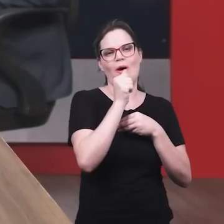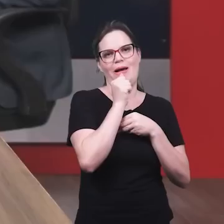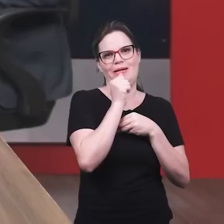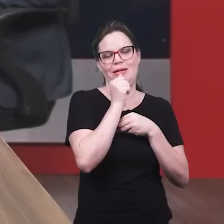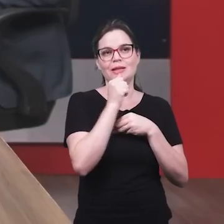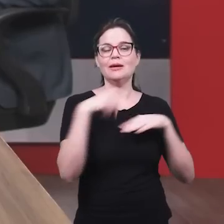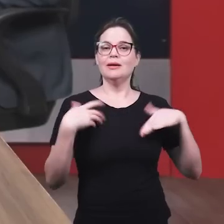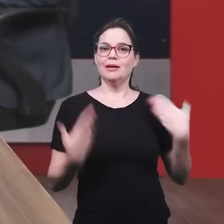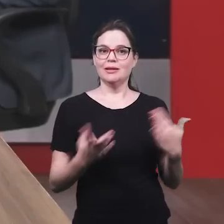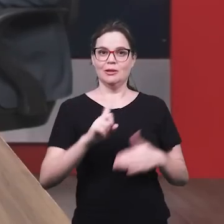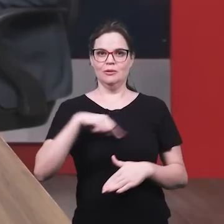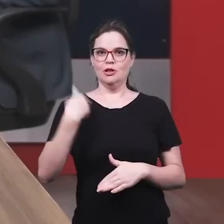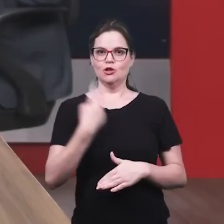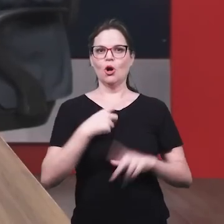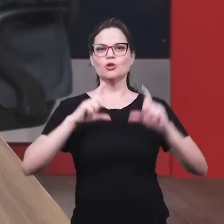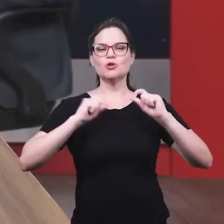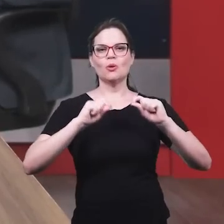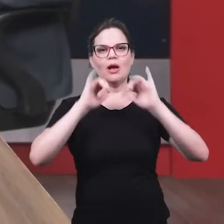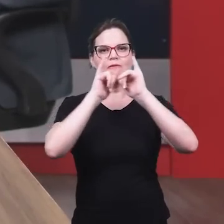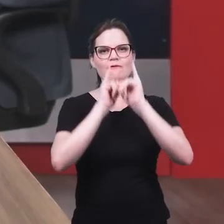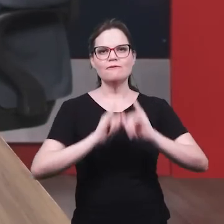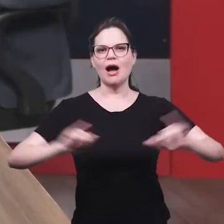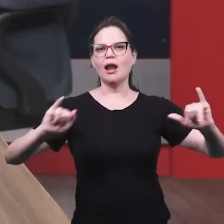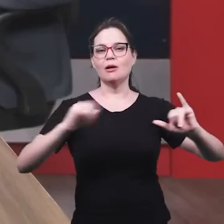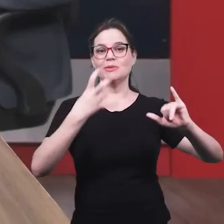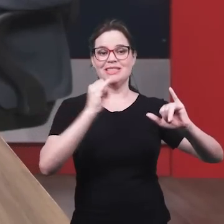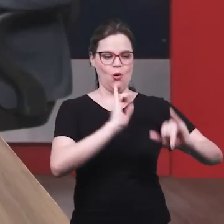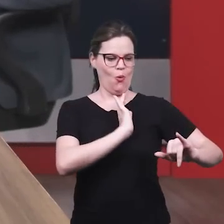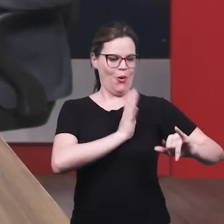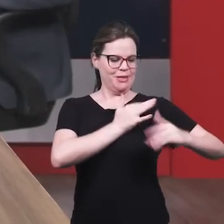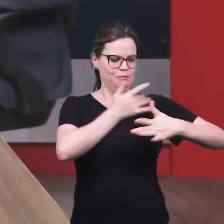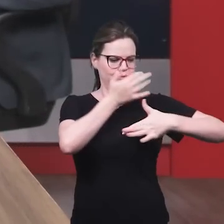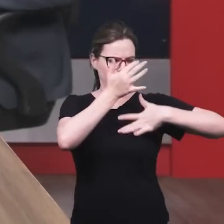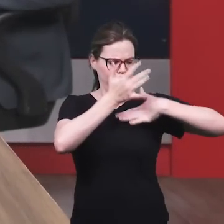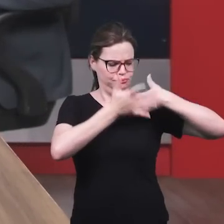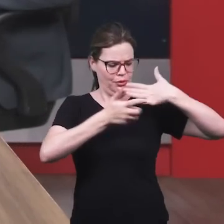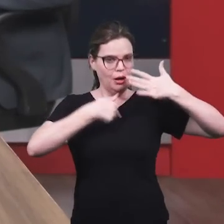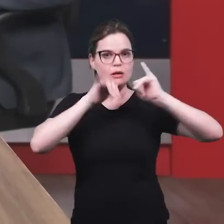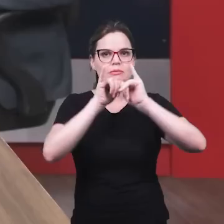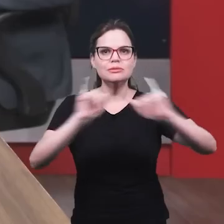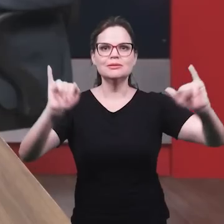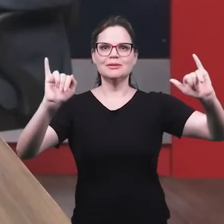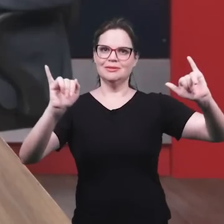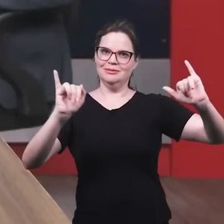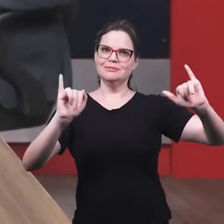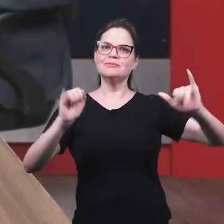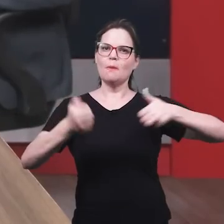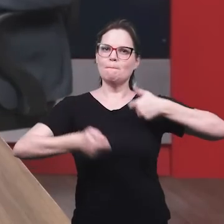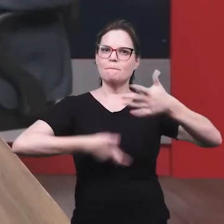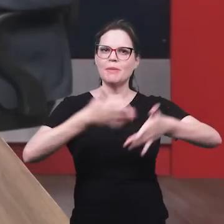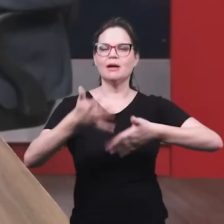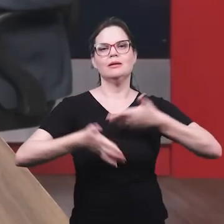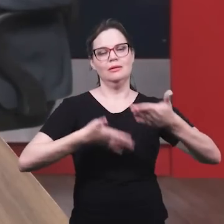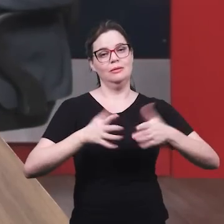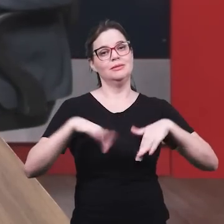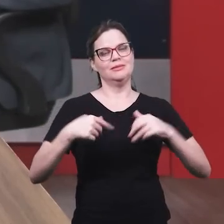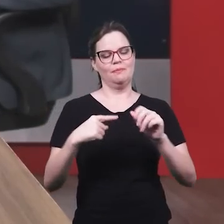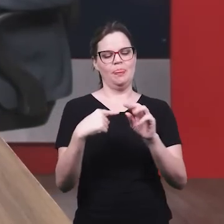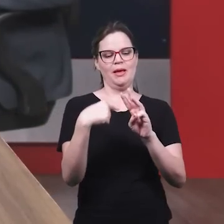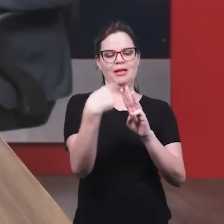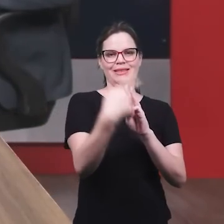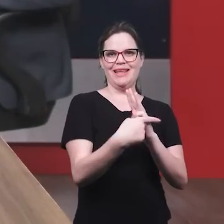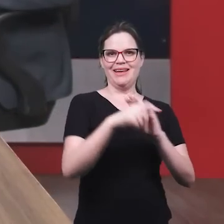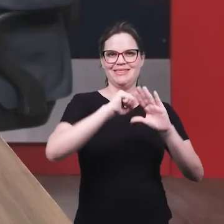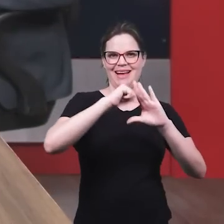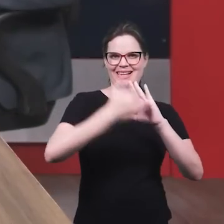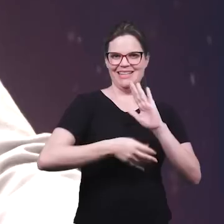é maravilhoso. Quando a gente pega Jesus transformou esses 3 aspectos ali no vinho, né? E isso tem que, essa